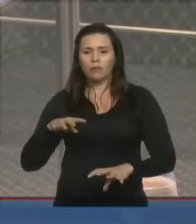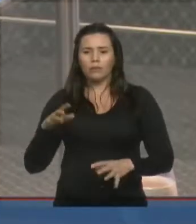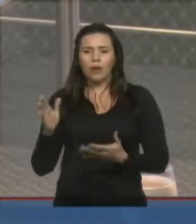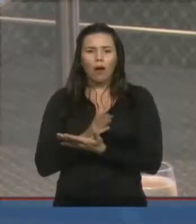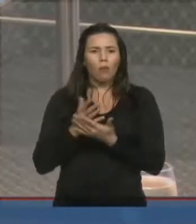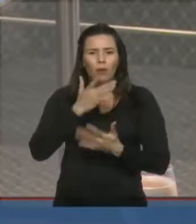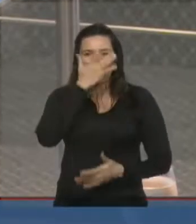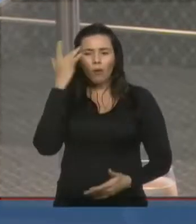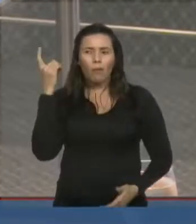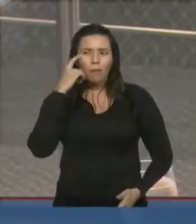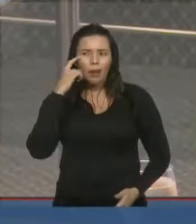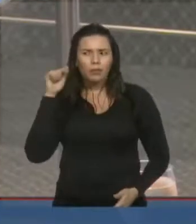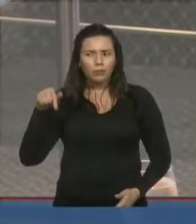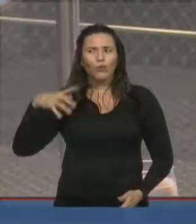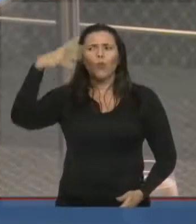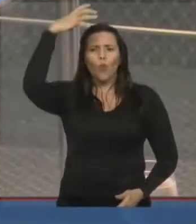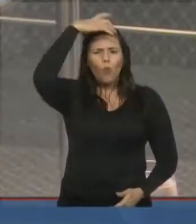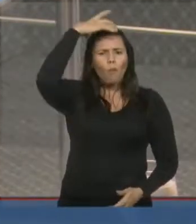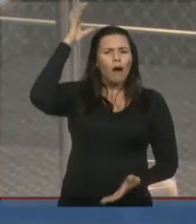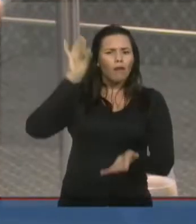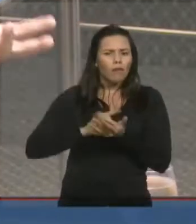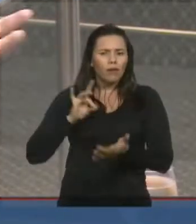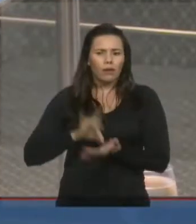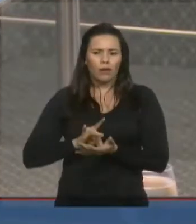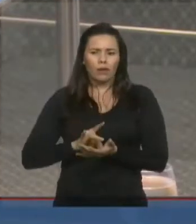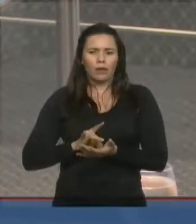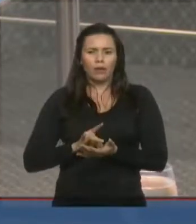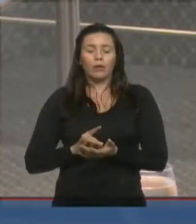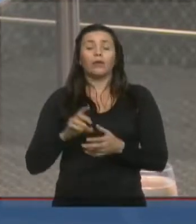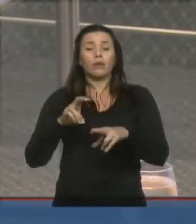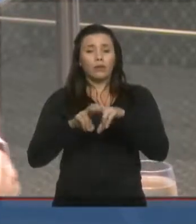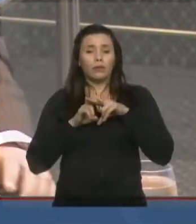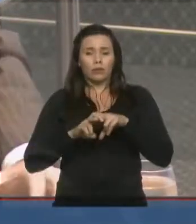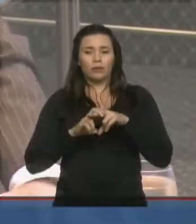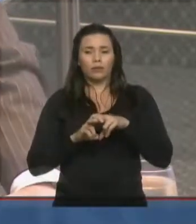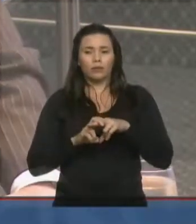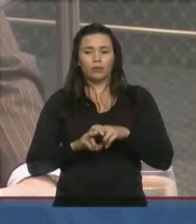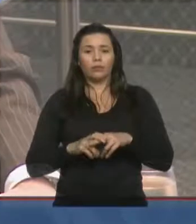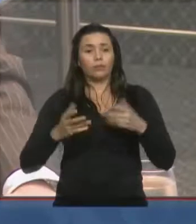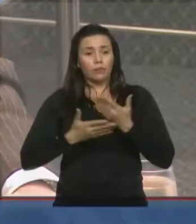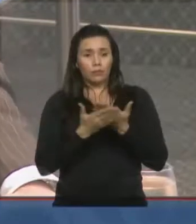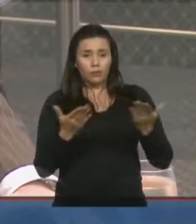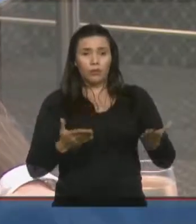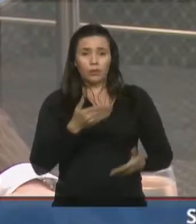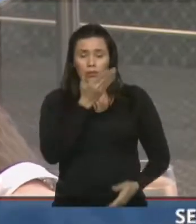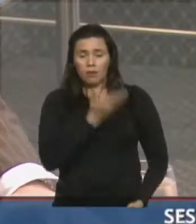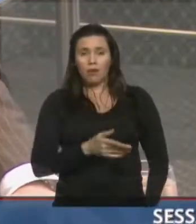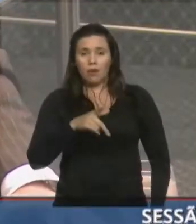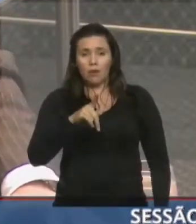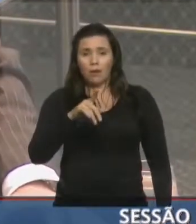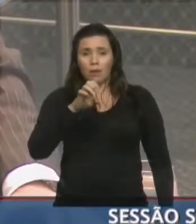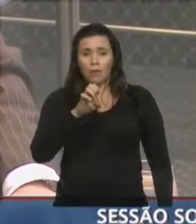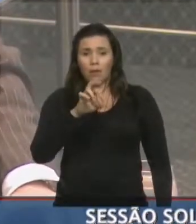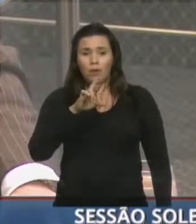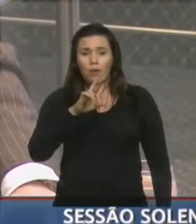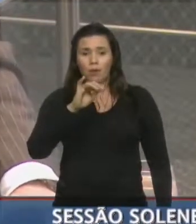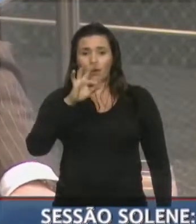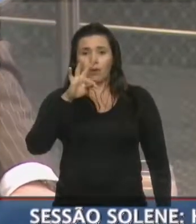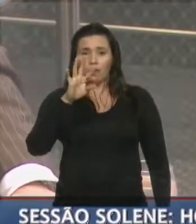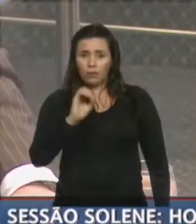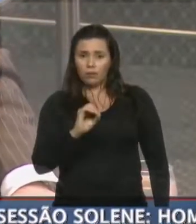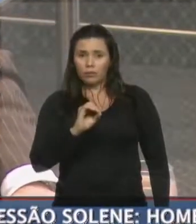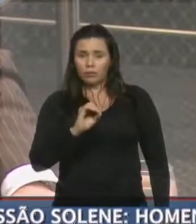é culpado. Cabe às senhoras e aos senhores provar o quê? O contrário.